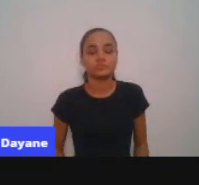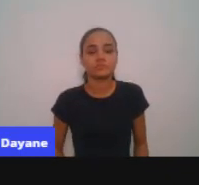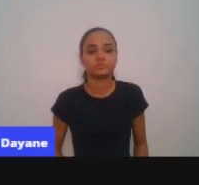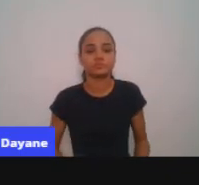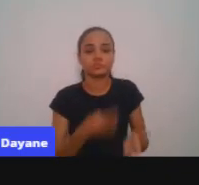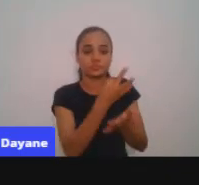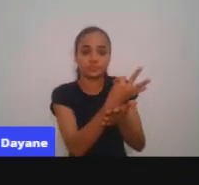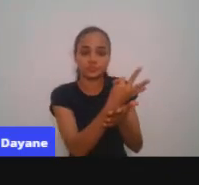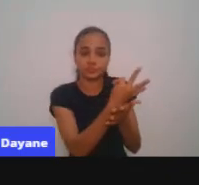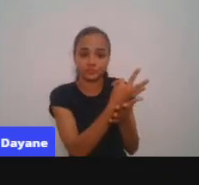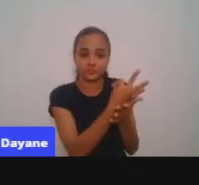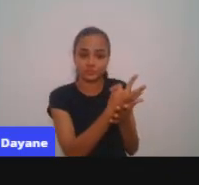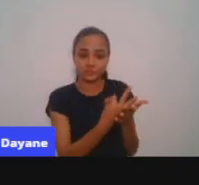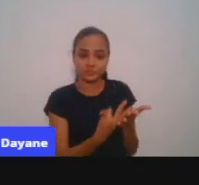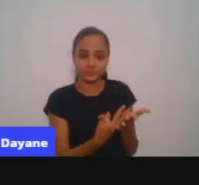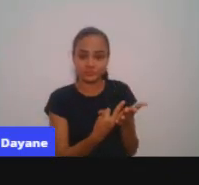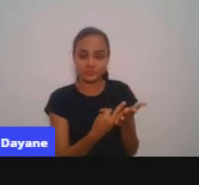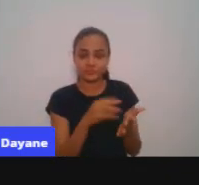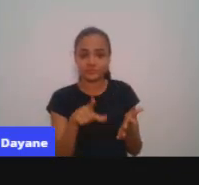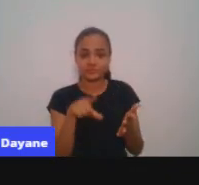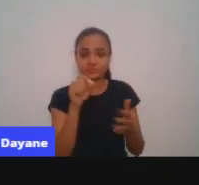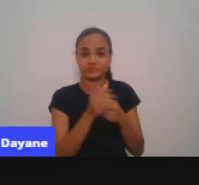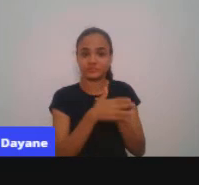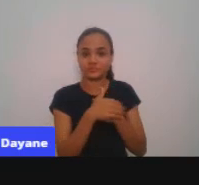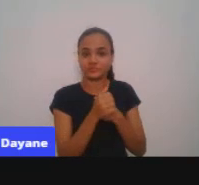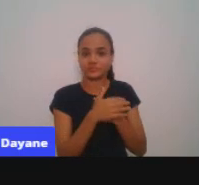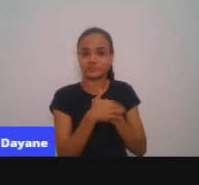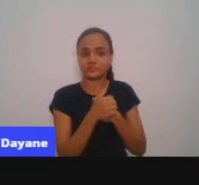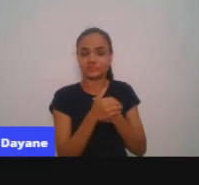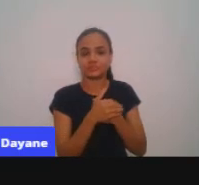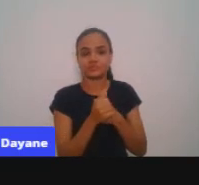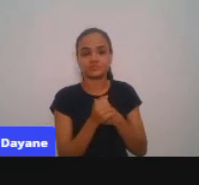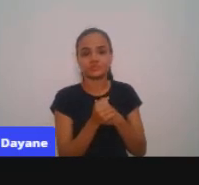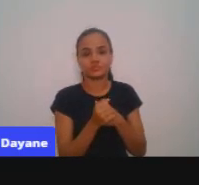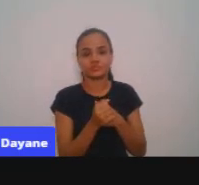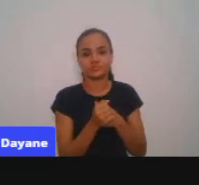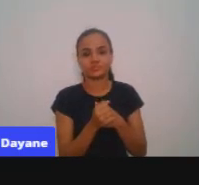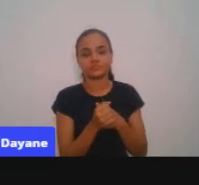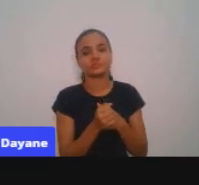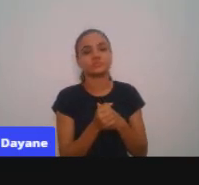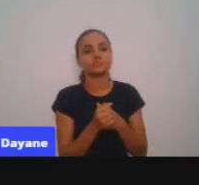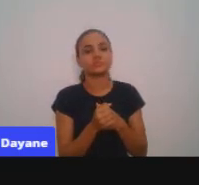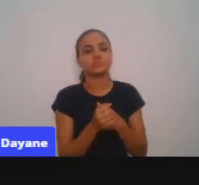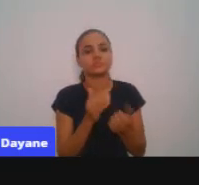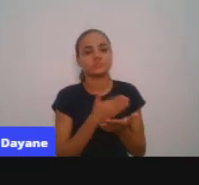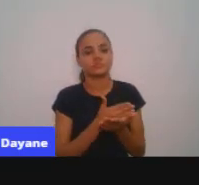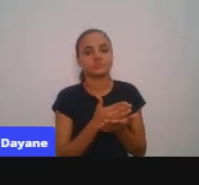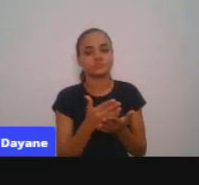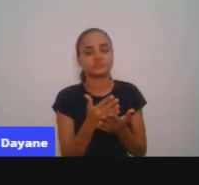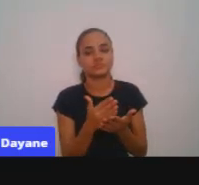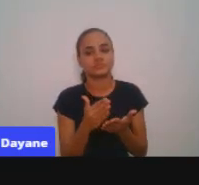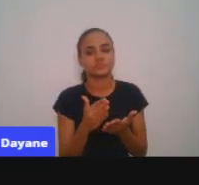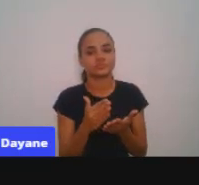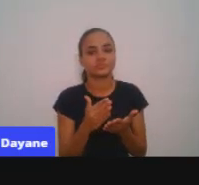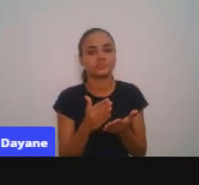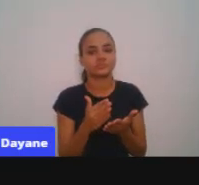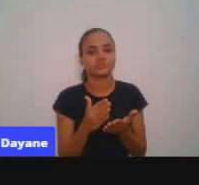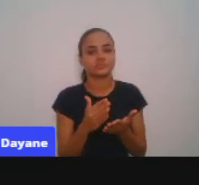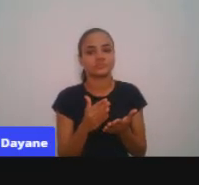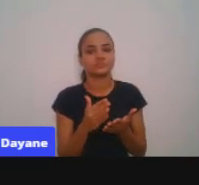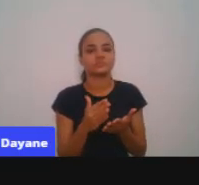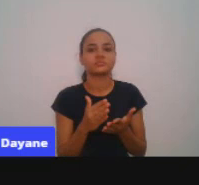para iniciar essa fala, nesse momento em que nós estamos tendo que nos reinventar, né? E daí essa arte de